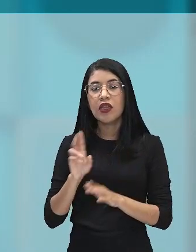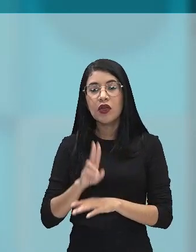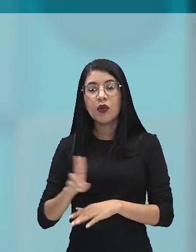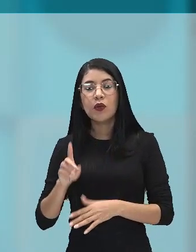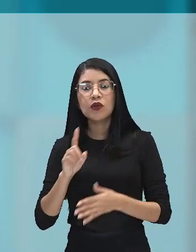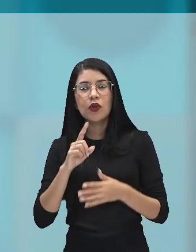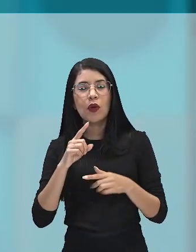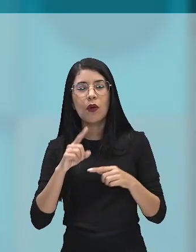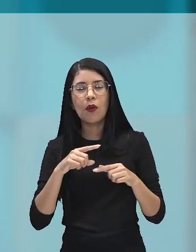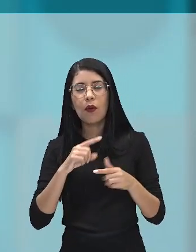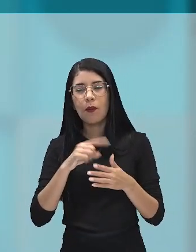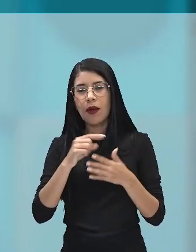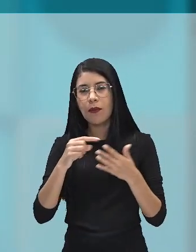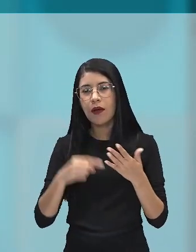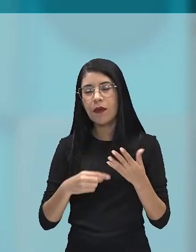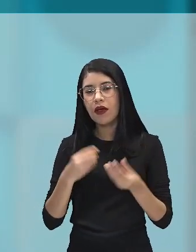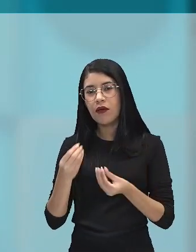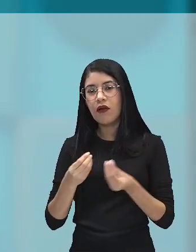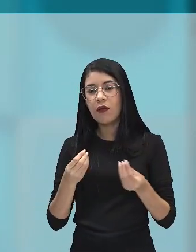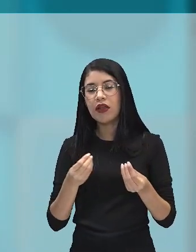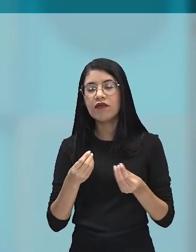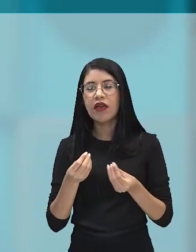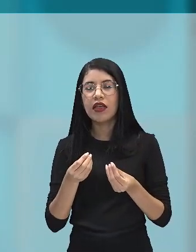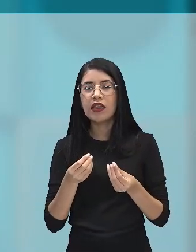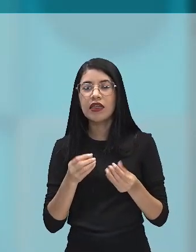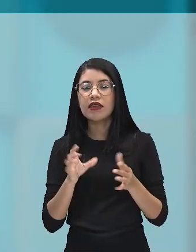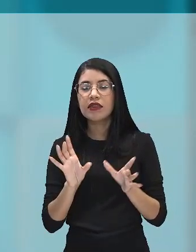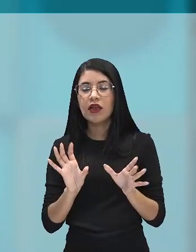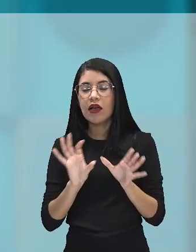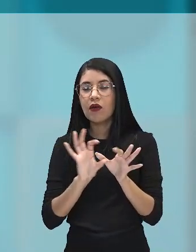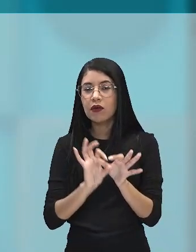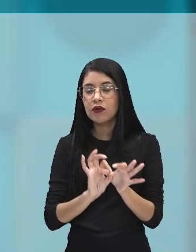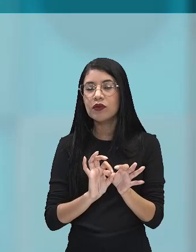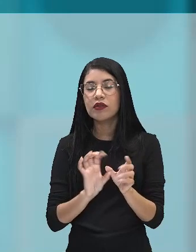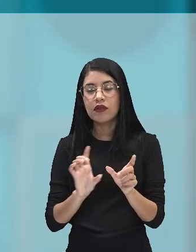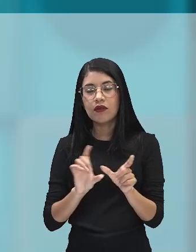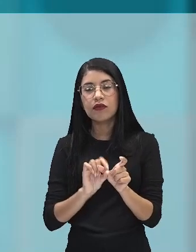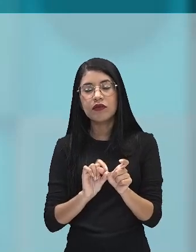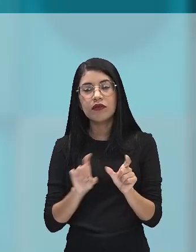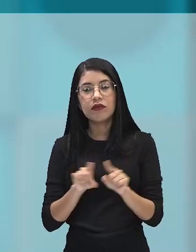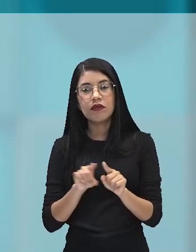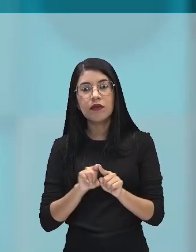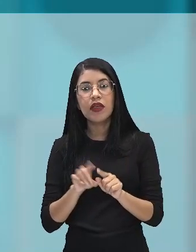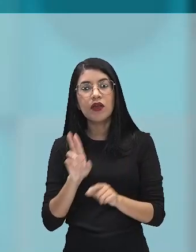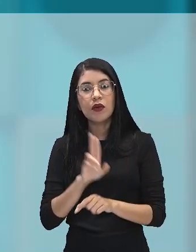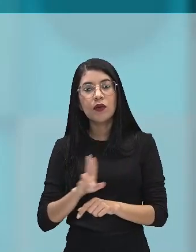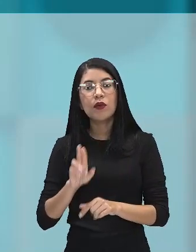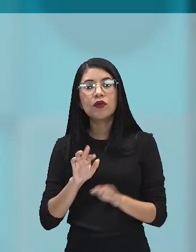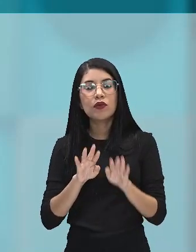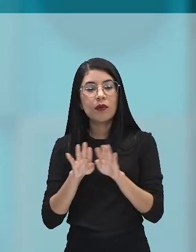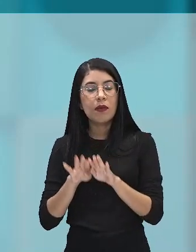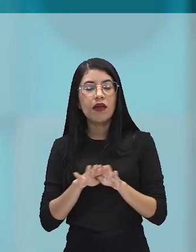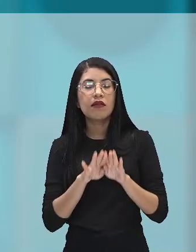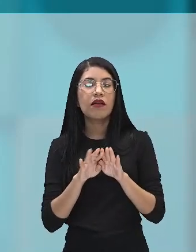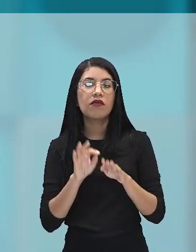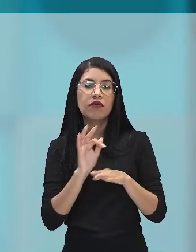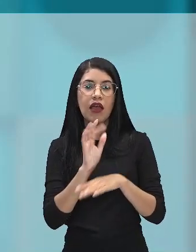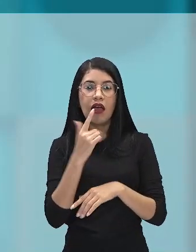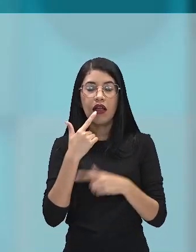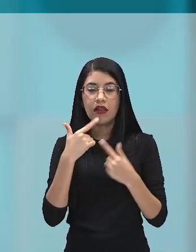que articulam o texto, como as conjunções, ok? E o uso padrão da língua, com